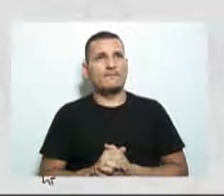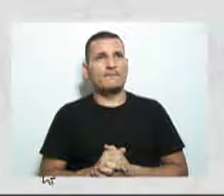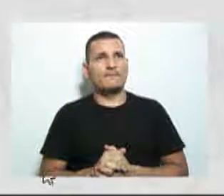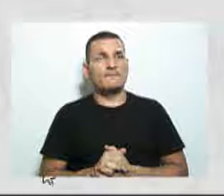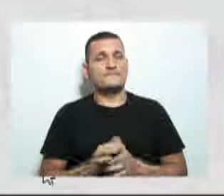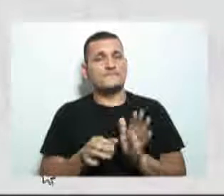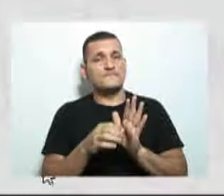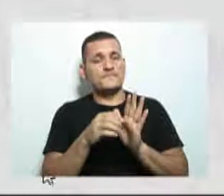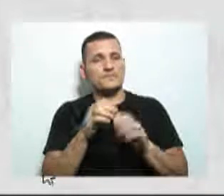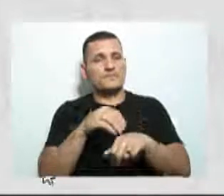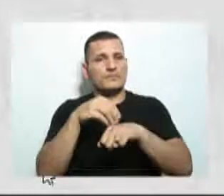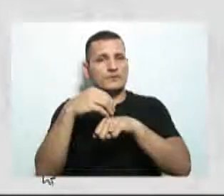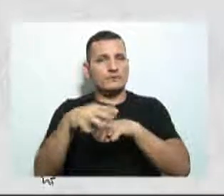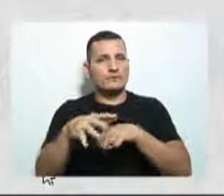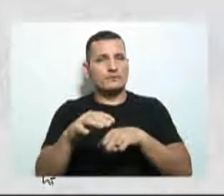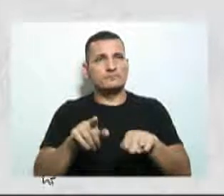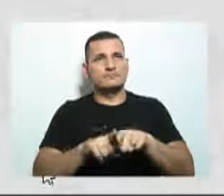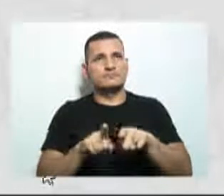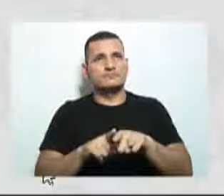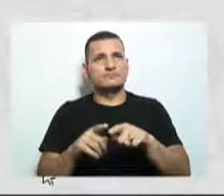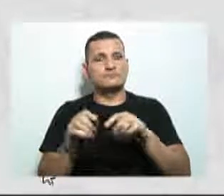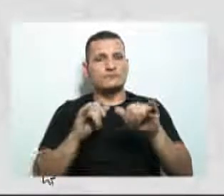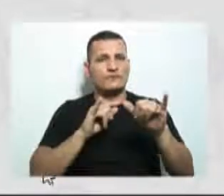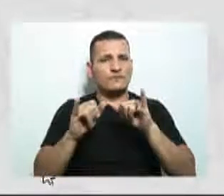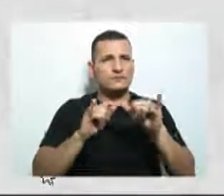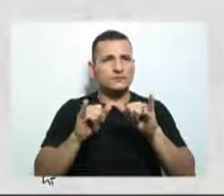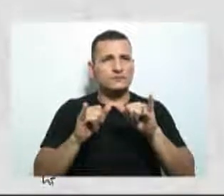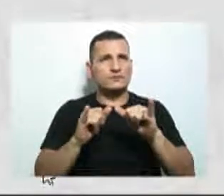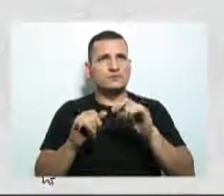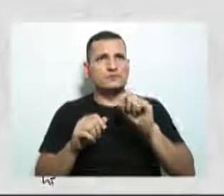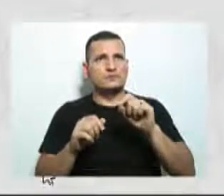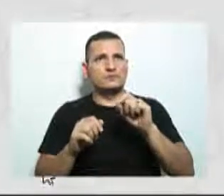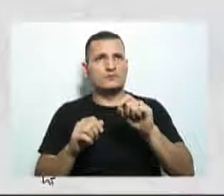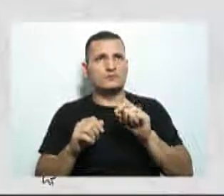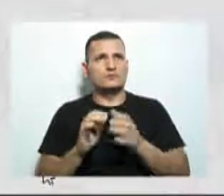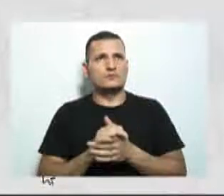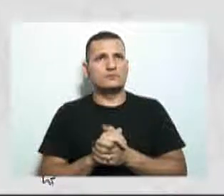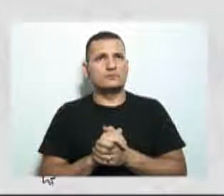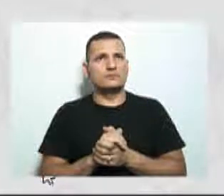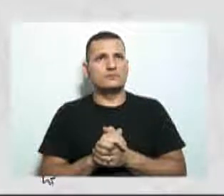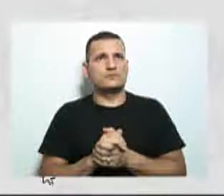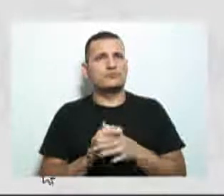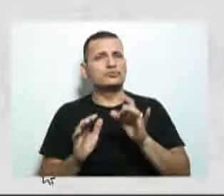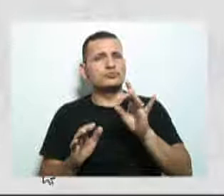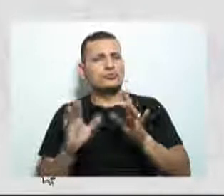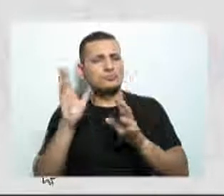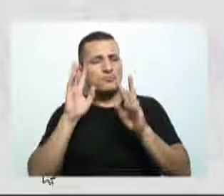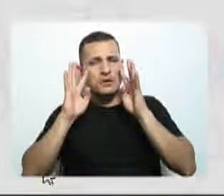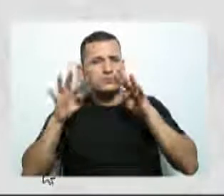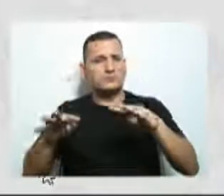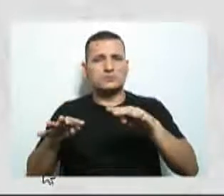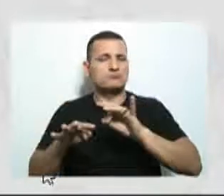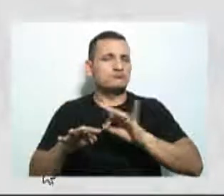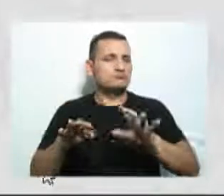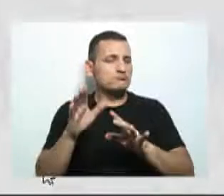dica valiosa para obter informações consiste na simples ação de ouvir. Ouvir. Para um